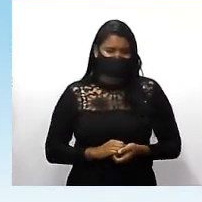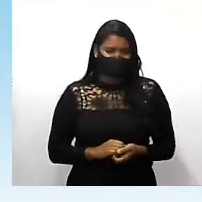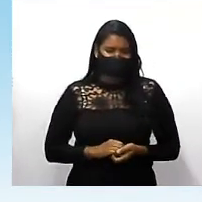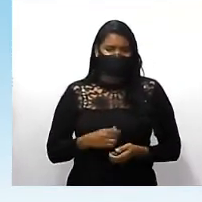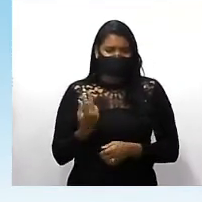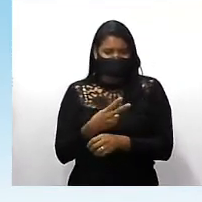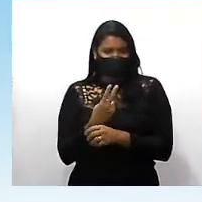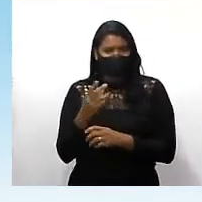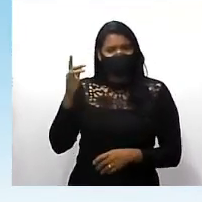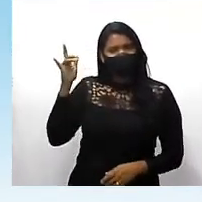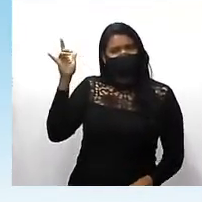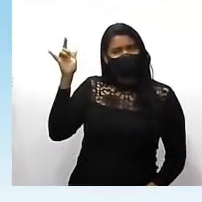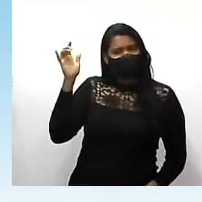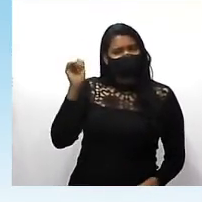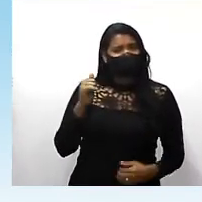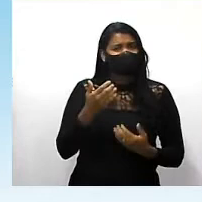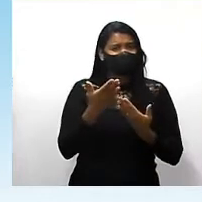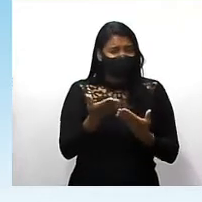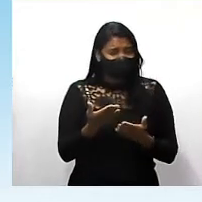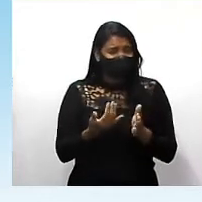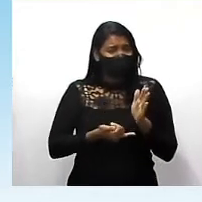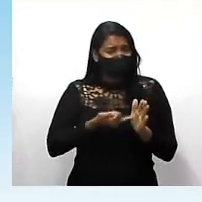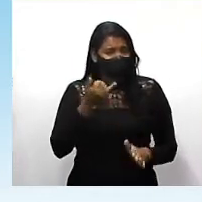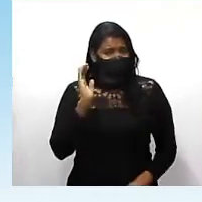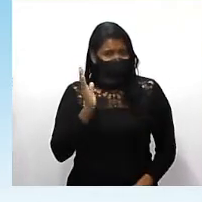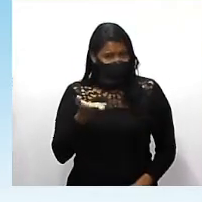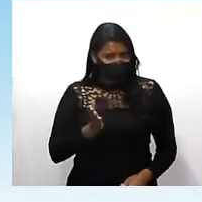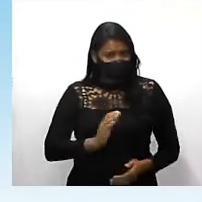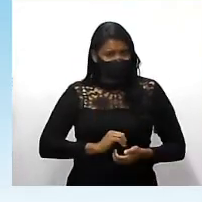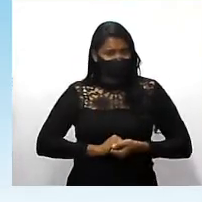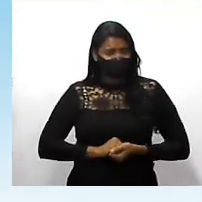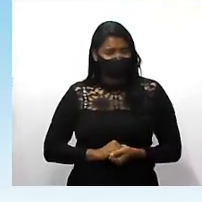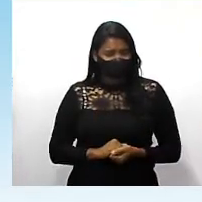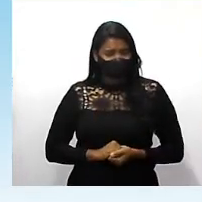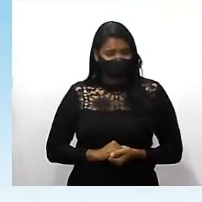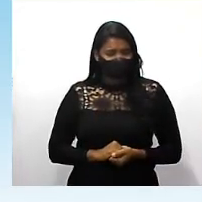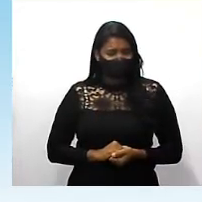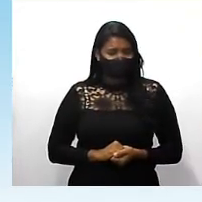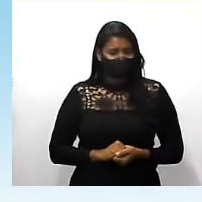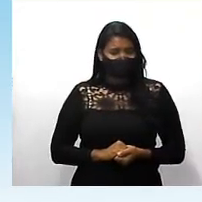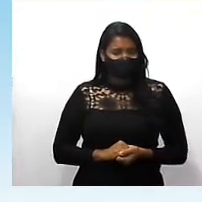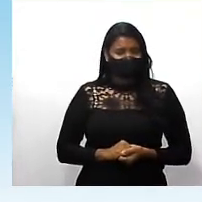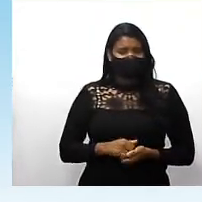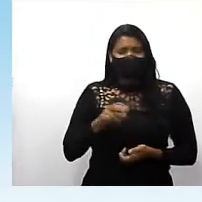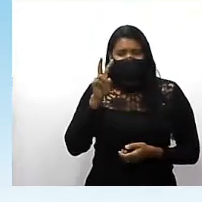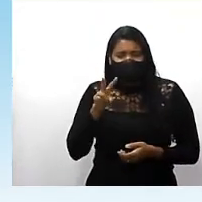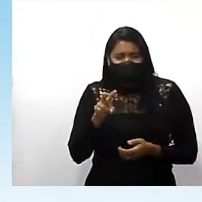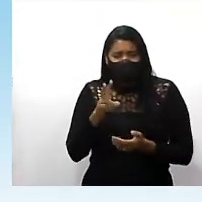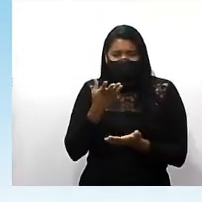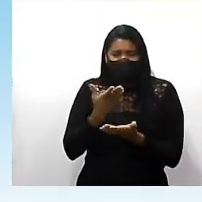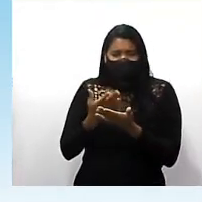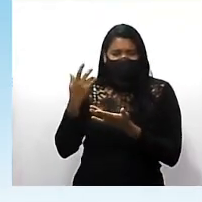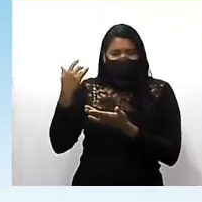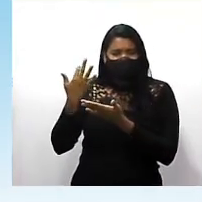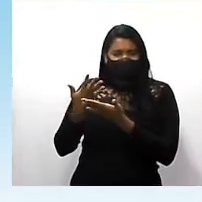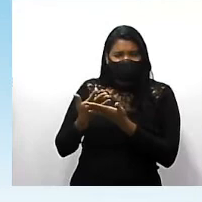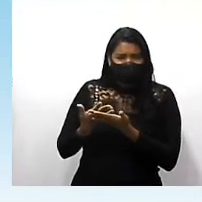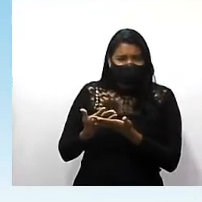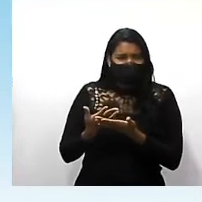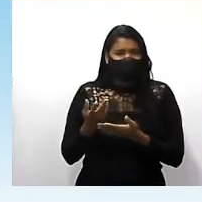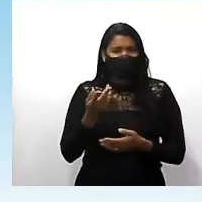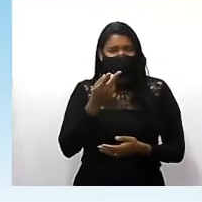do EducaPE, você já se inscreveu, já fez ali, já foi visitar